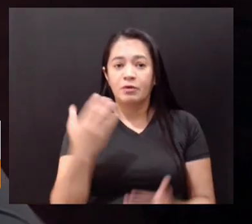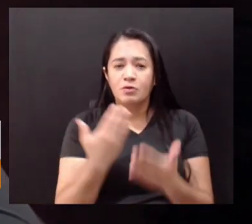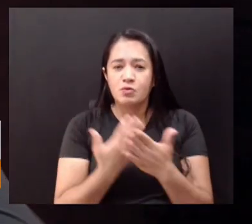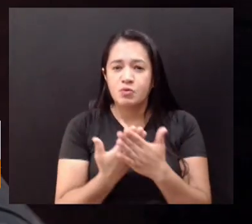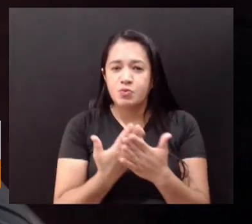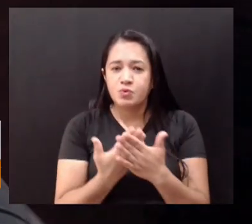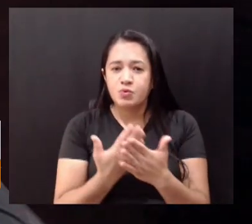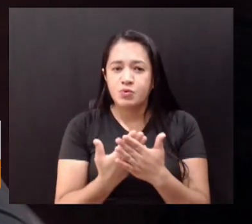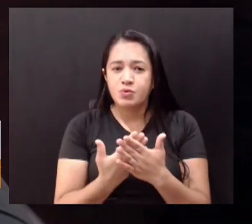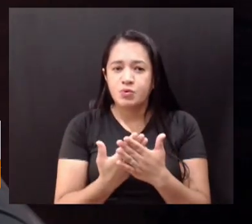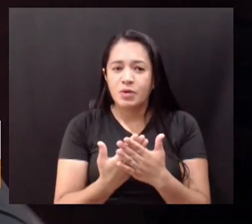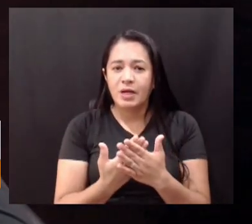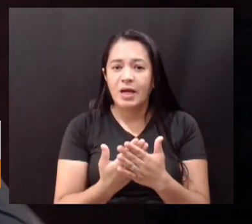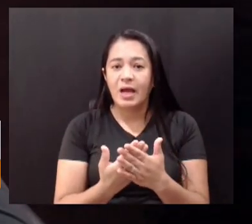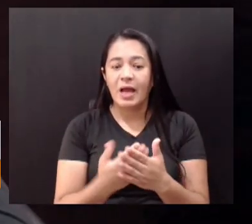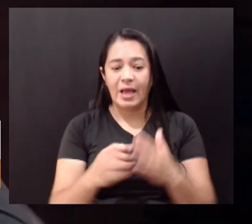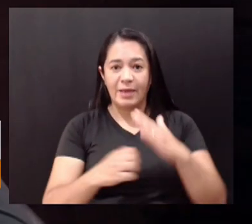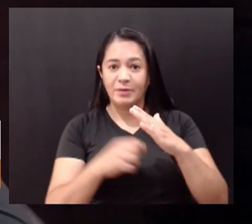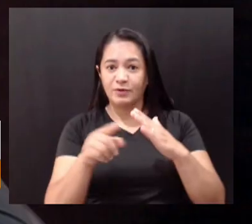de estar